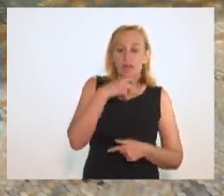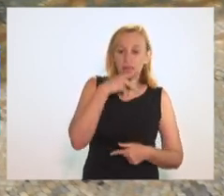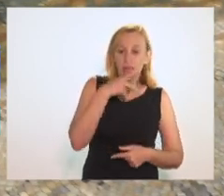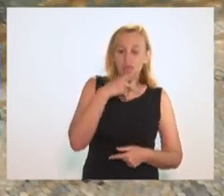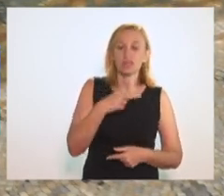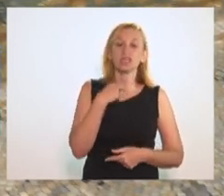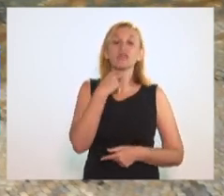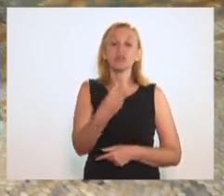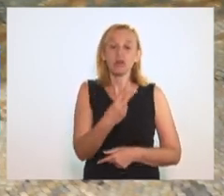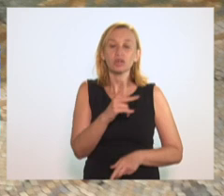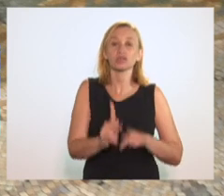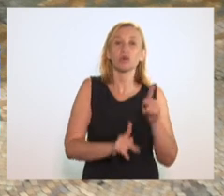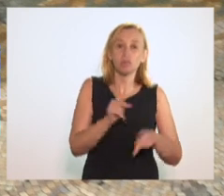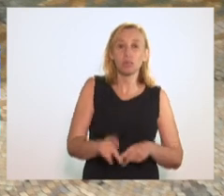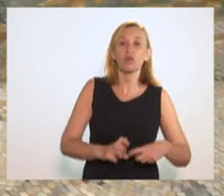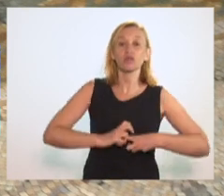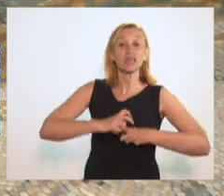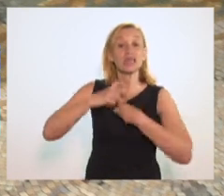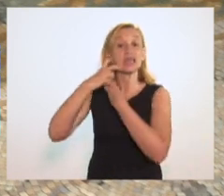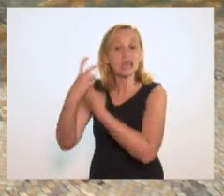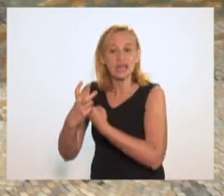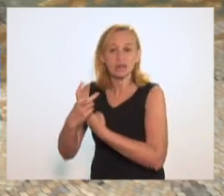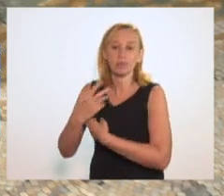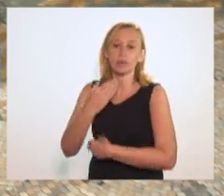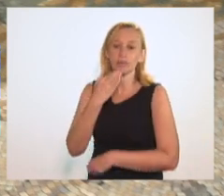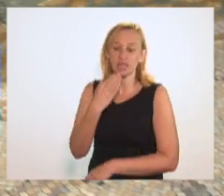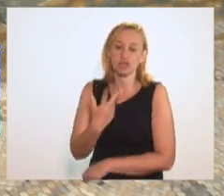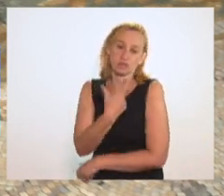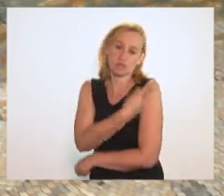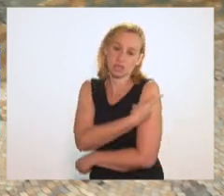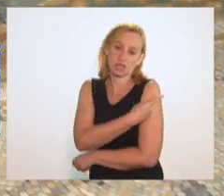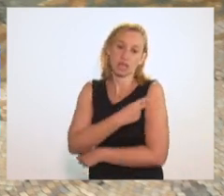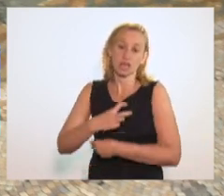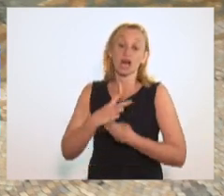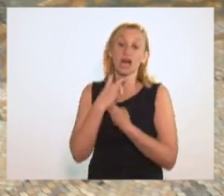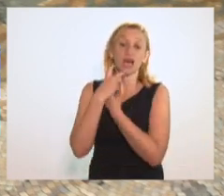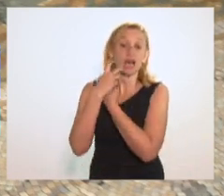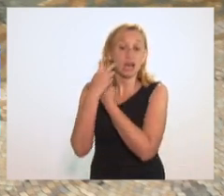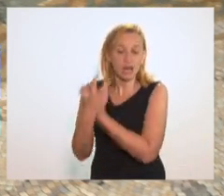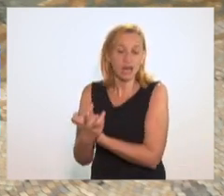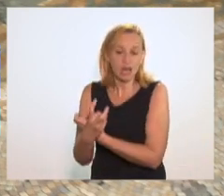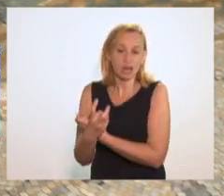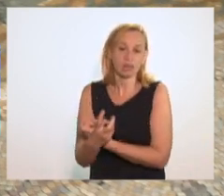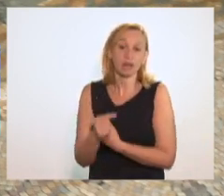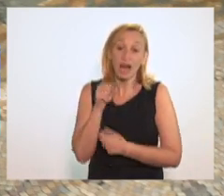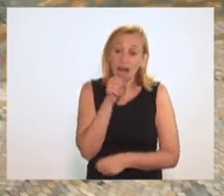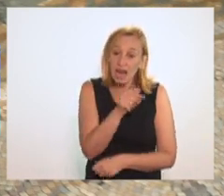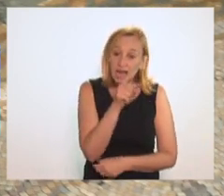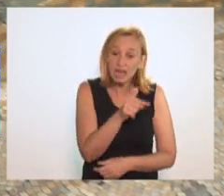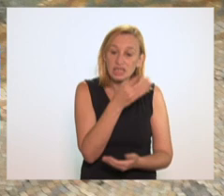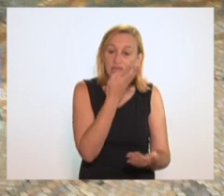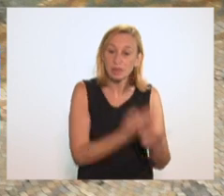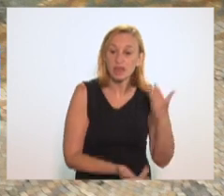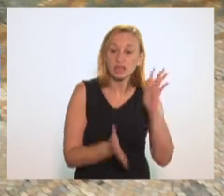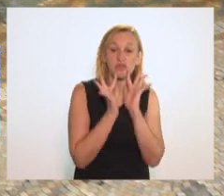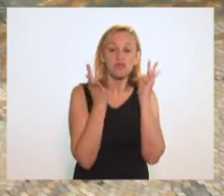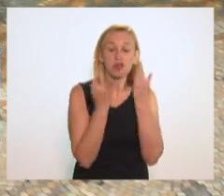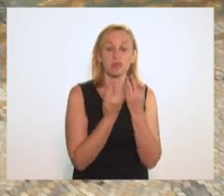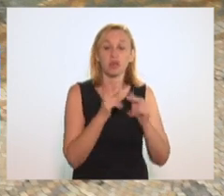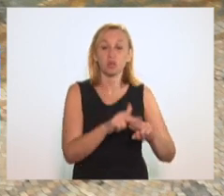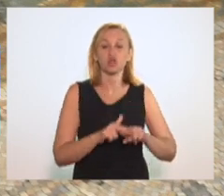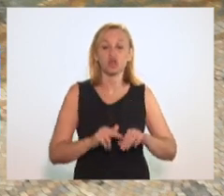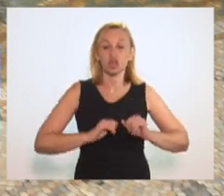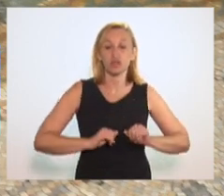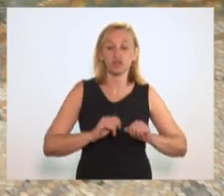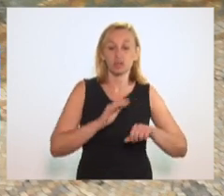ao povo que clama por vacina, conseguir dar voz àqueles e aquelas que perderam seus entes queridos para a